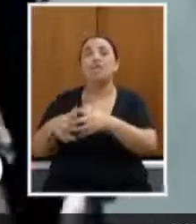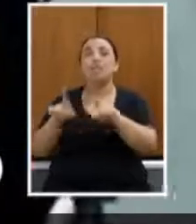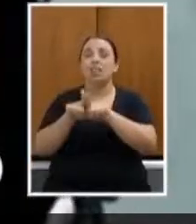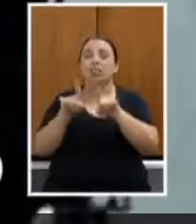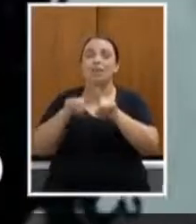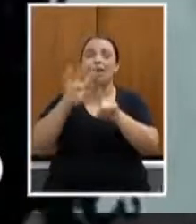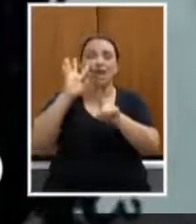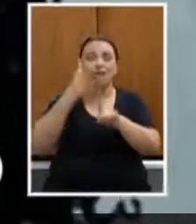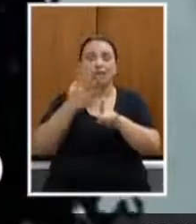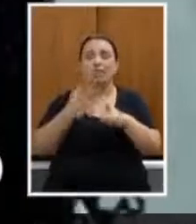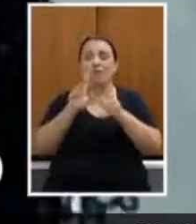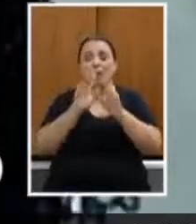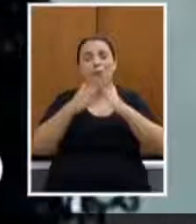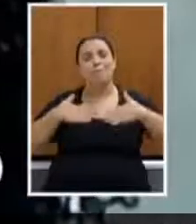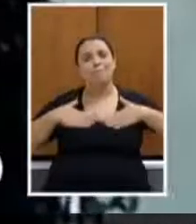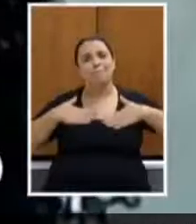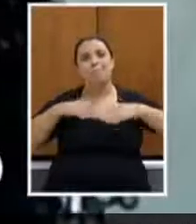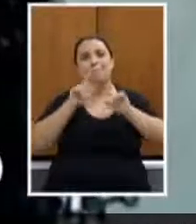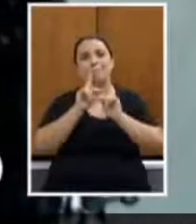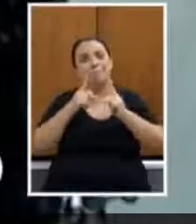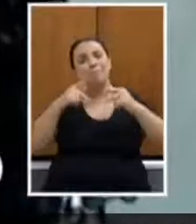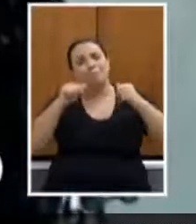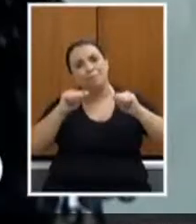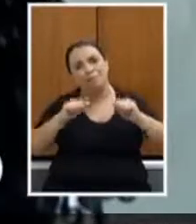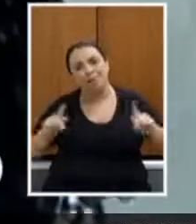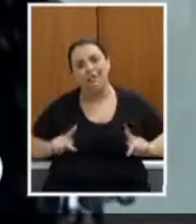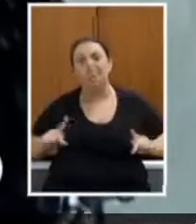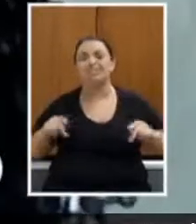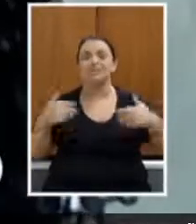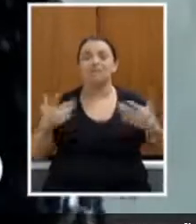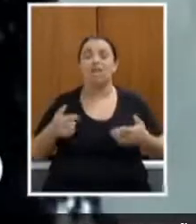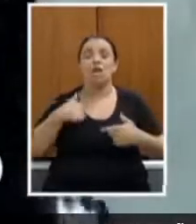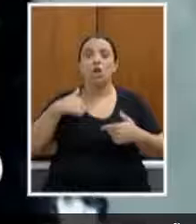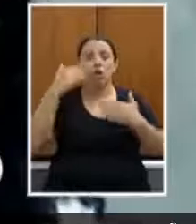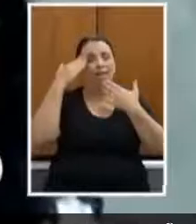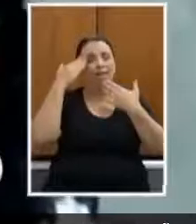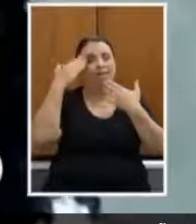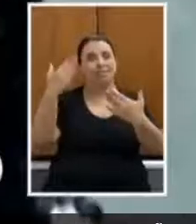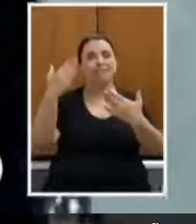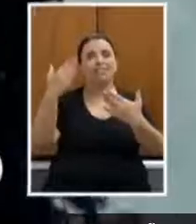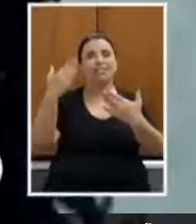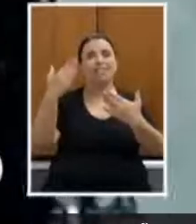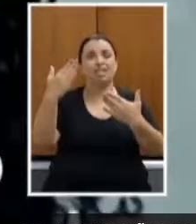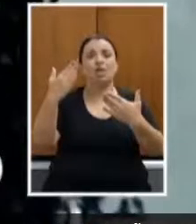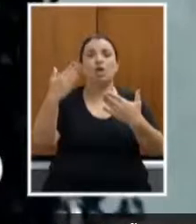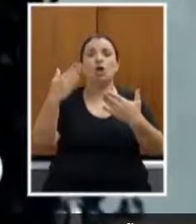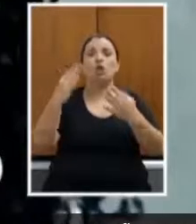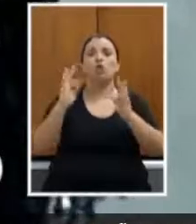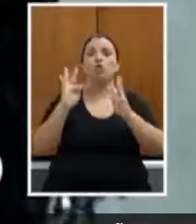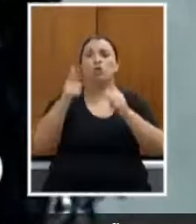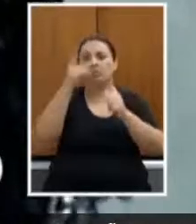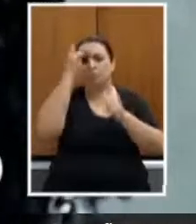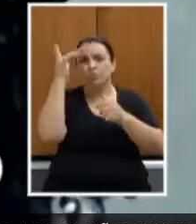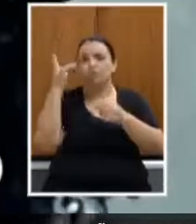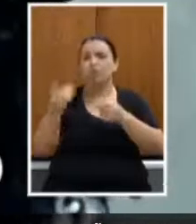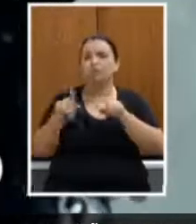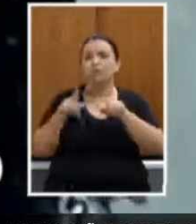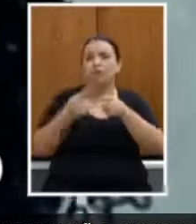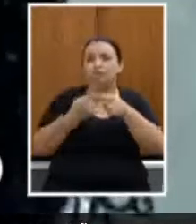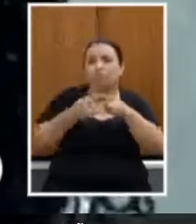os povos quiriris. Quero agradecer mais uma vez os coautores desse projeto,